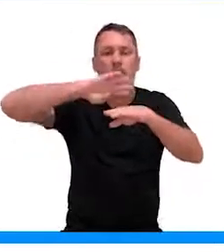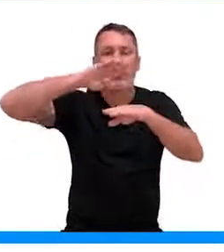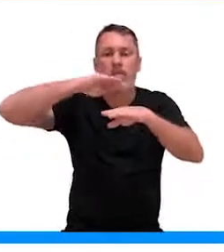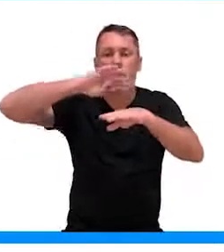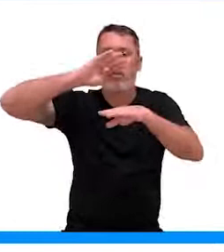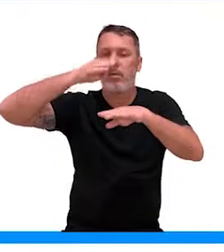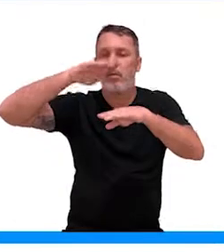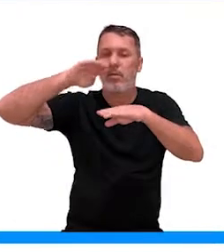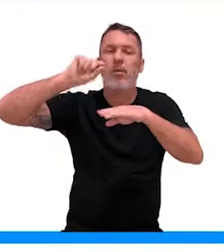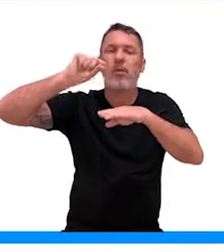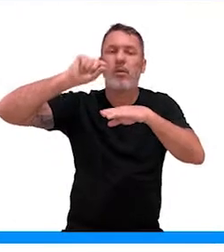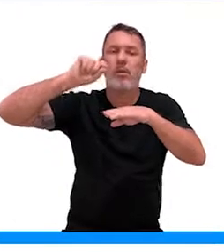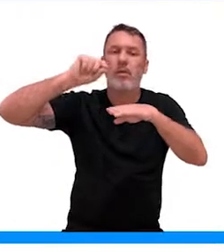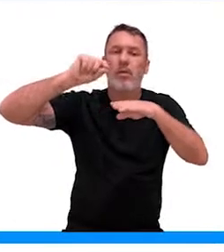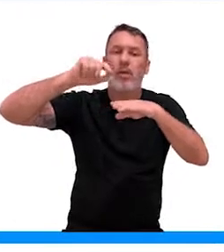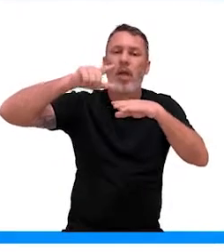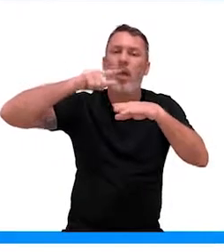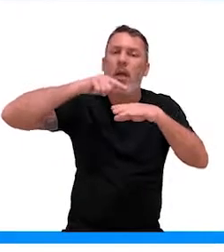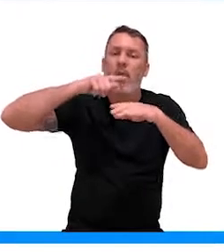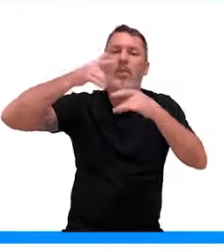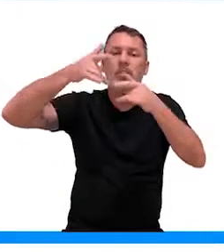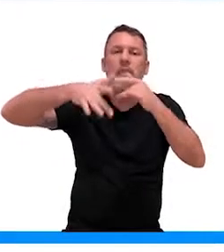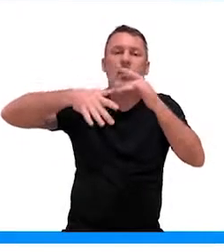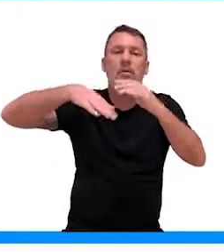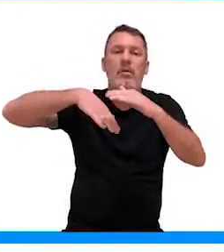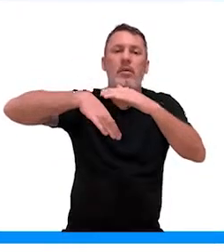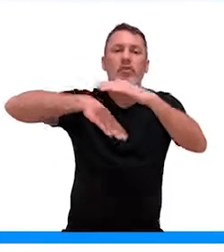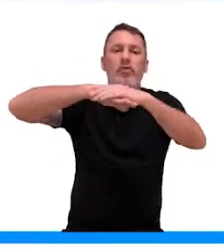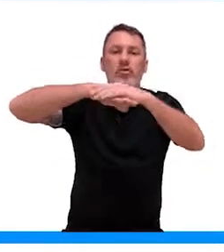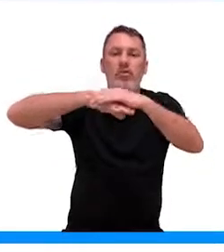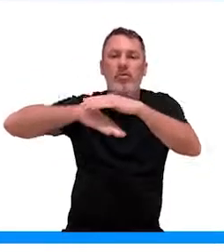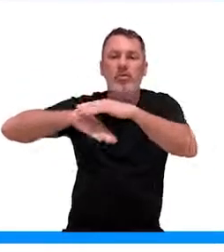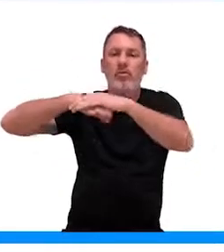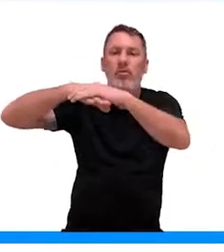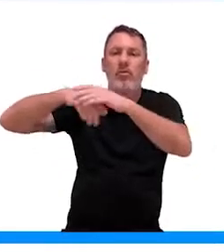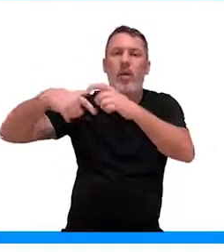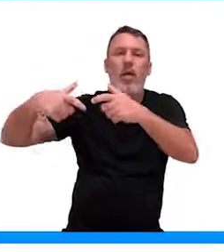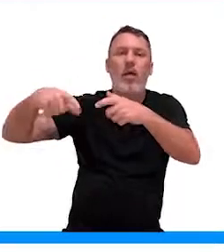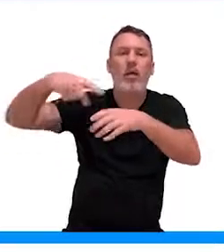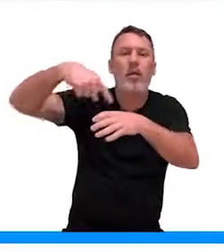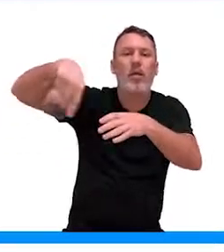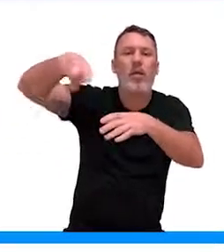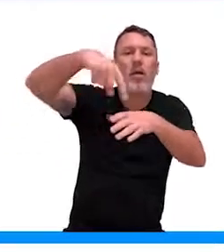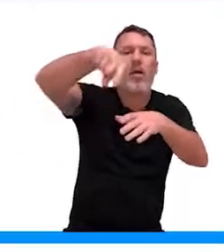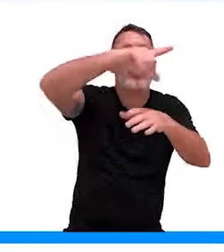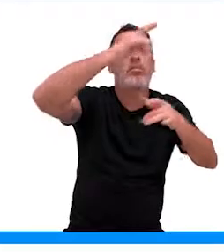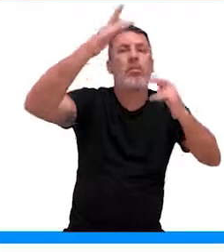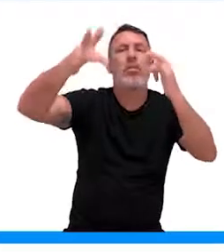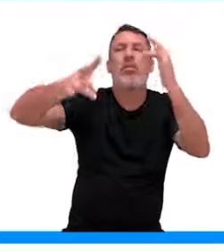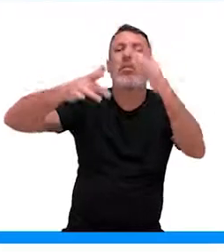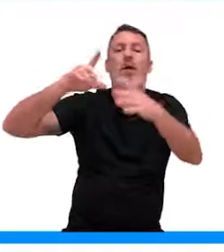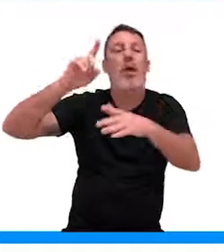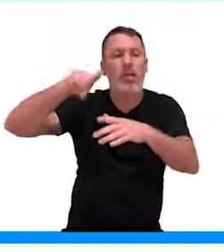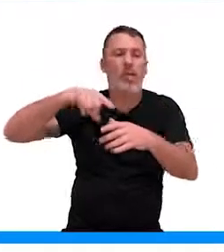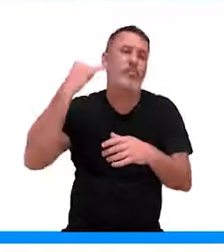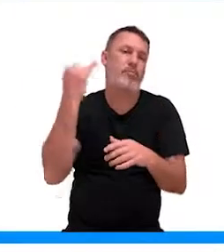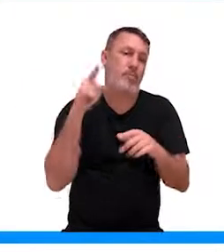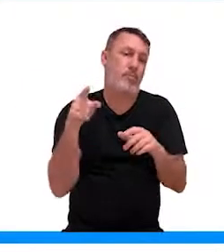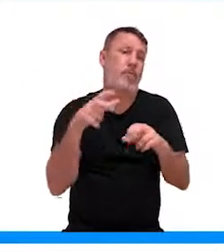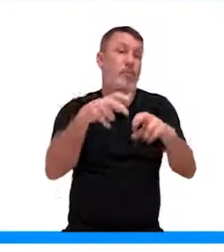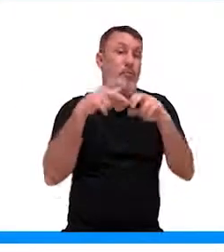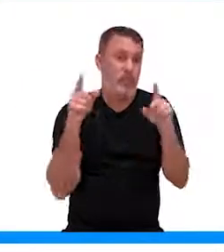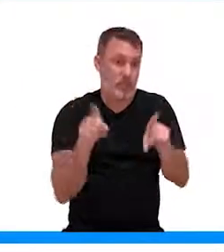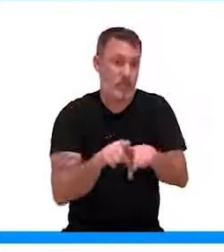o acúmulo de água nesses meios. Mas também um outro processo importante é